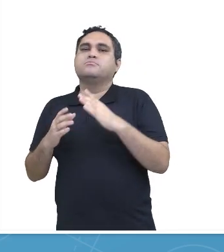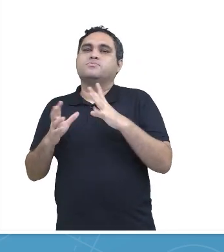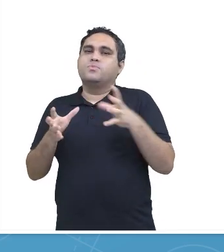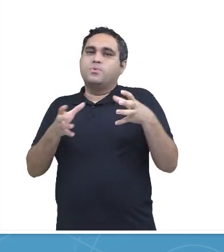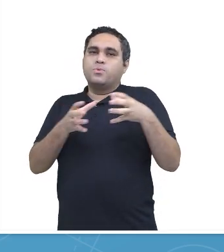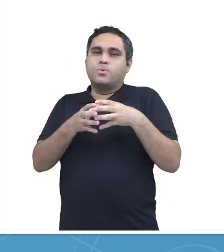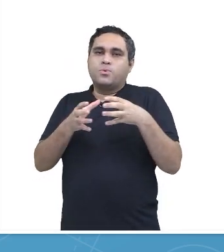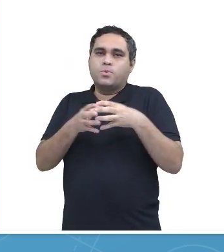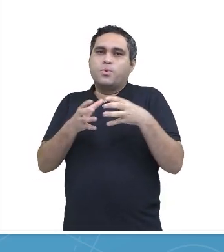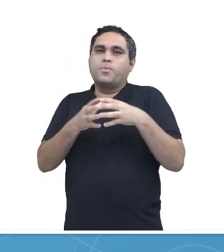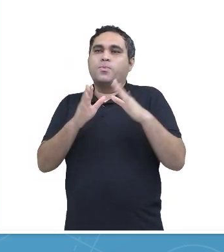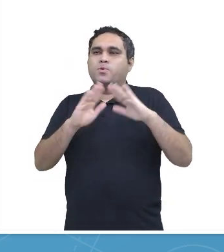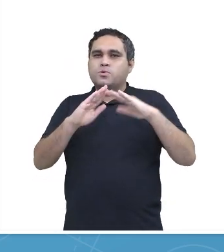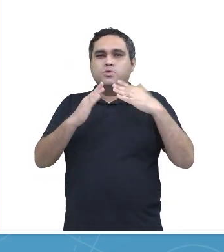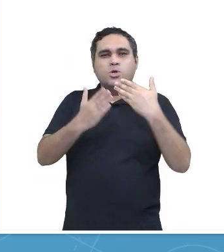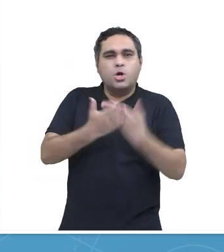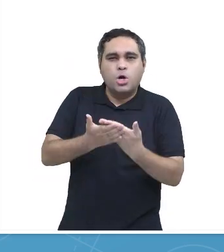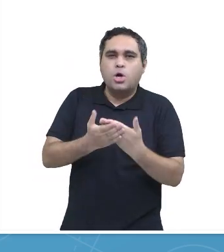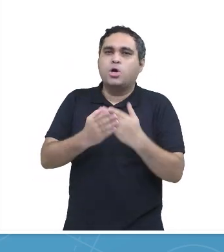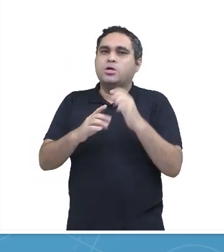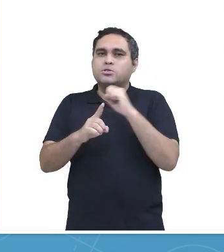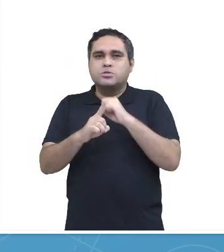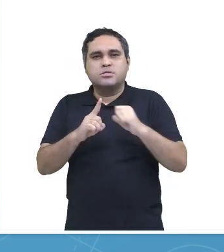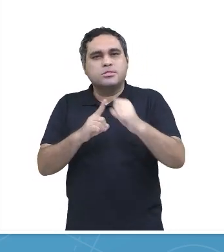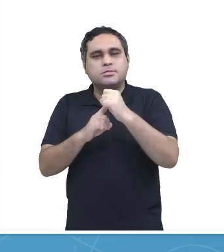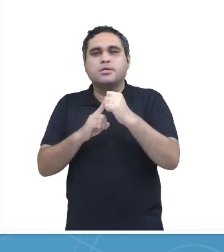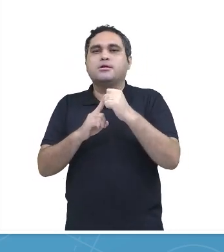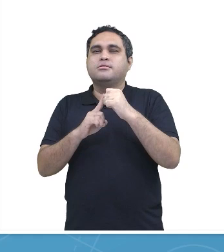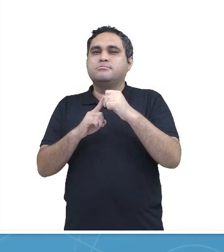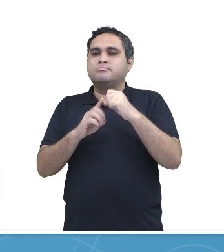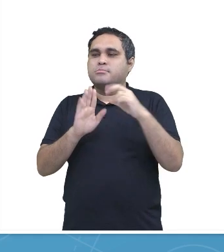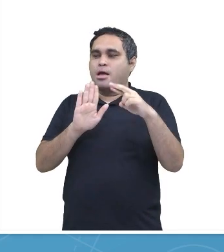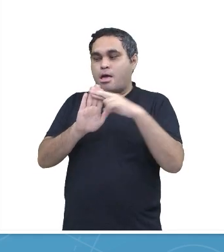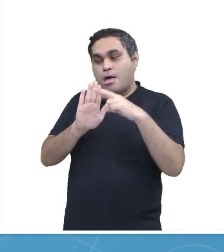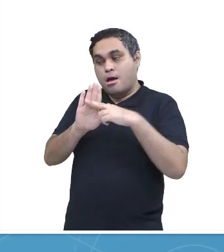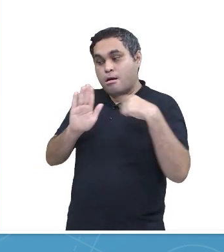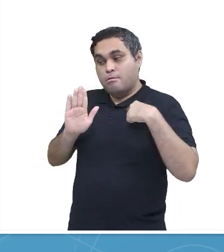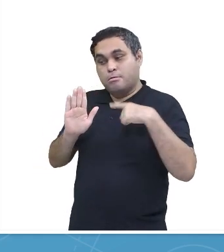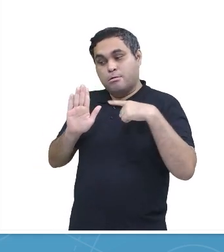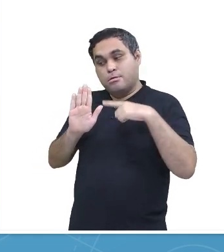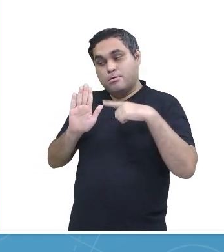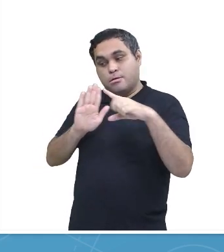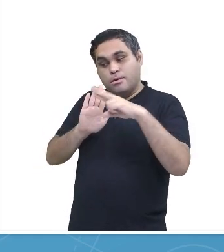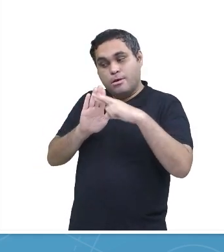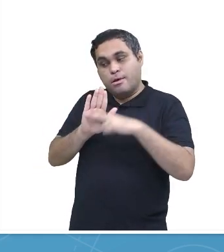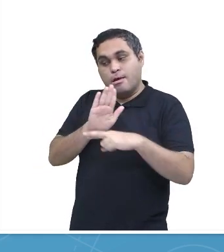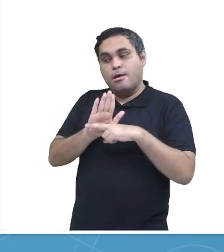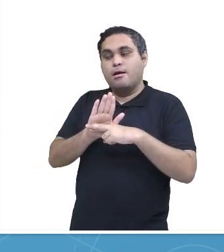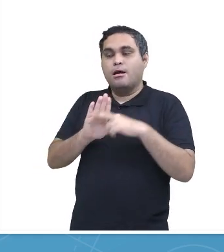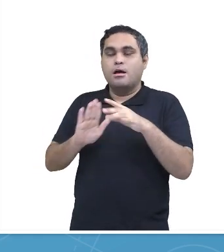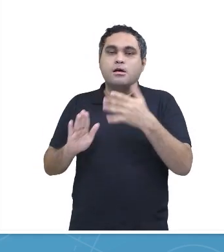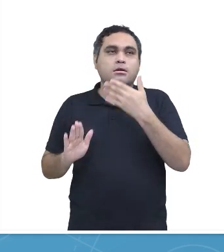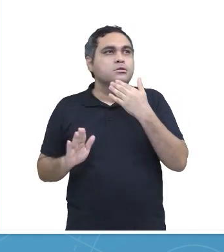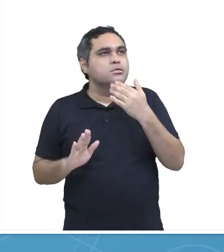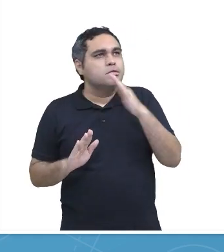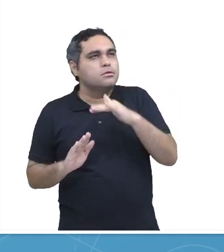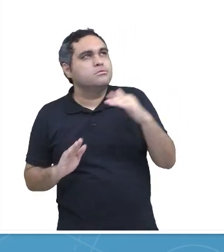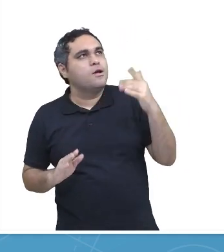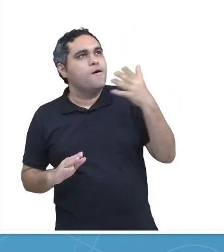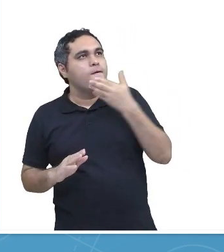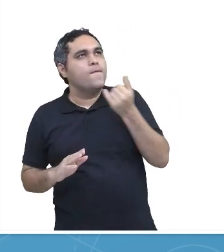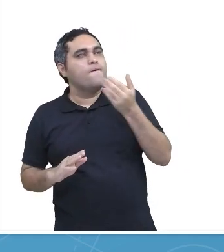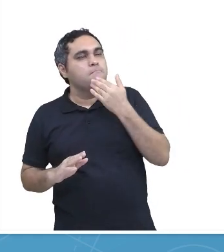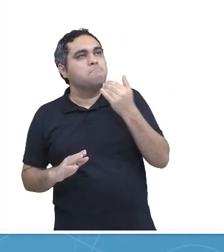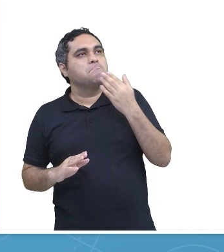da sociedade. E isso vai sendo colocado aos poucos. Ela vai conhecendo isso à medida que ela vai